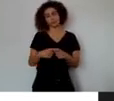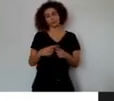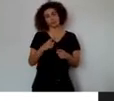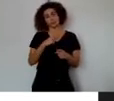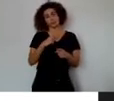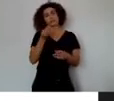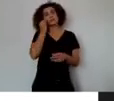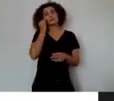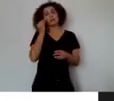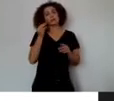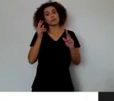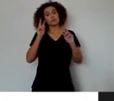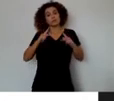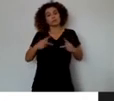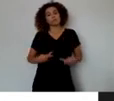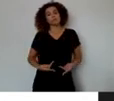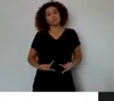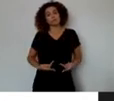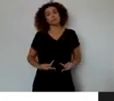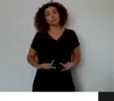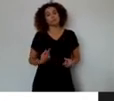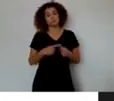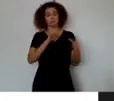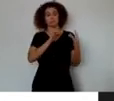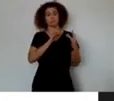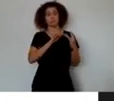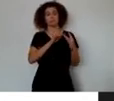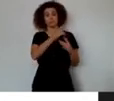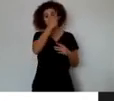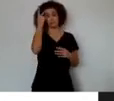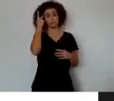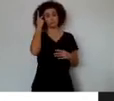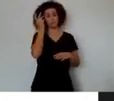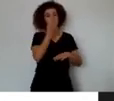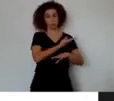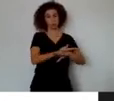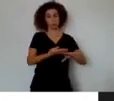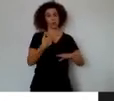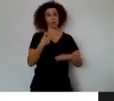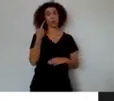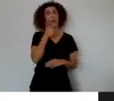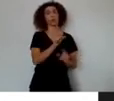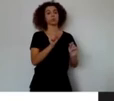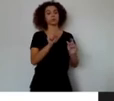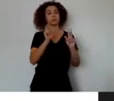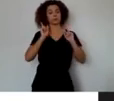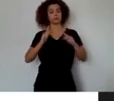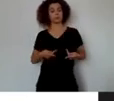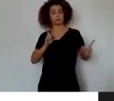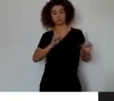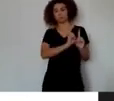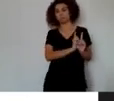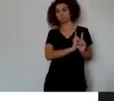são os relacionamentos. É a partir do contato com pessoas brancas que a gente se humaniza, a gente não tem essa humanidade própria. racismo, né? Também